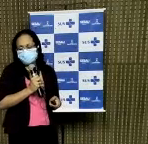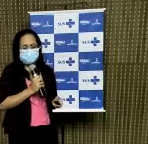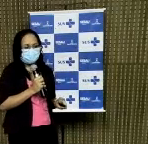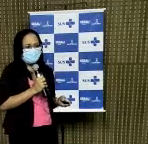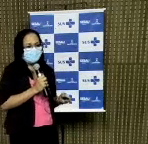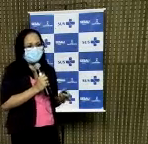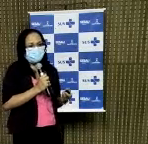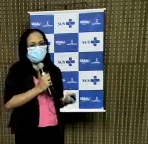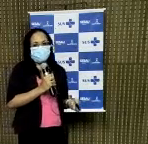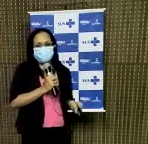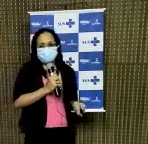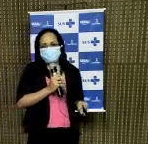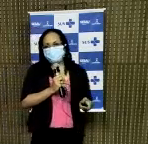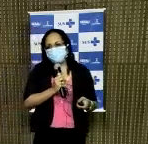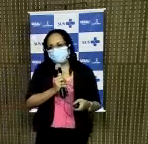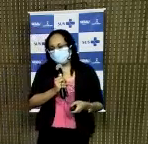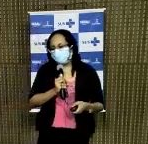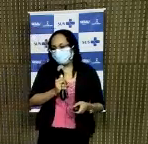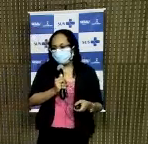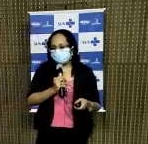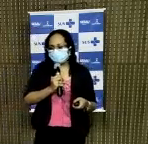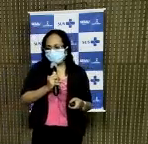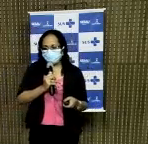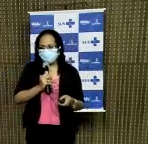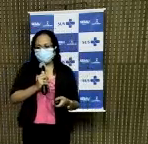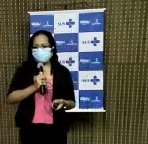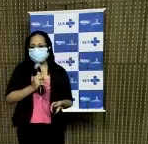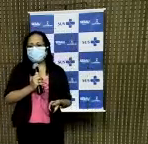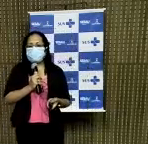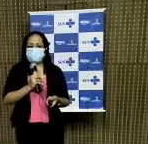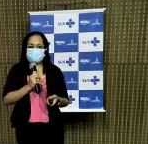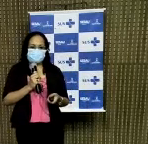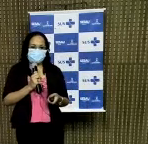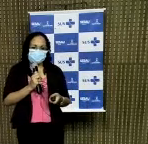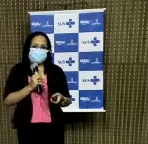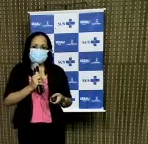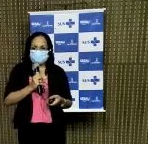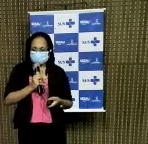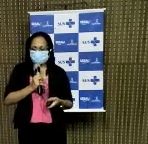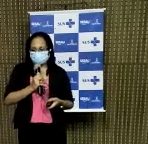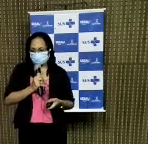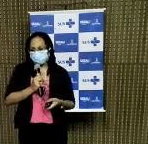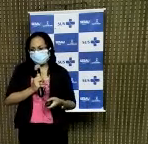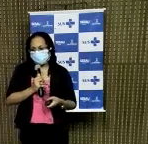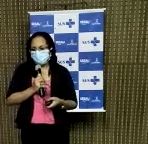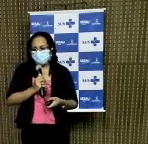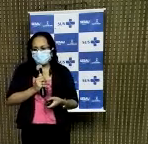na mesma quantidade, tanto em relação ao número de cadastro, como também em relação à questão do